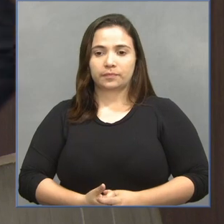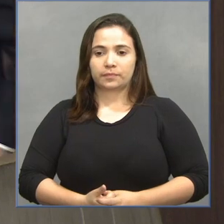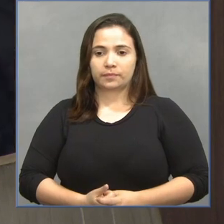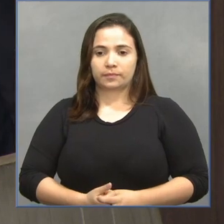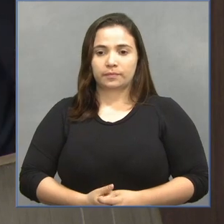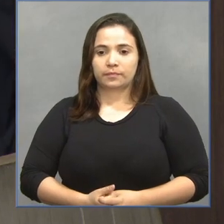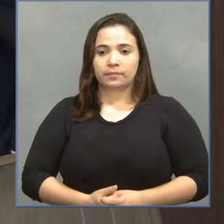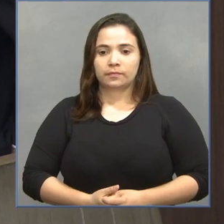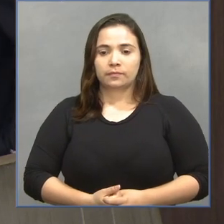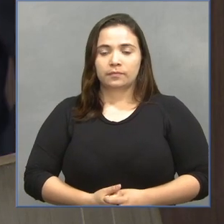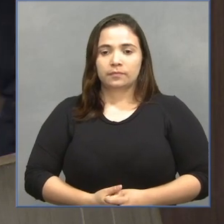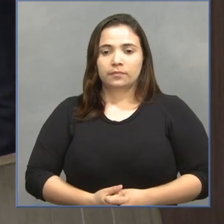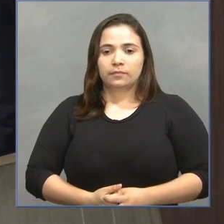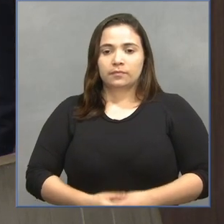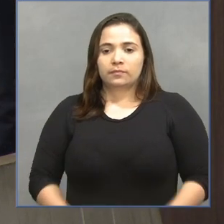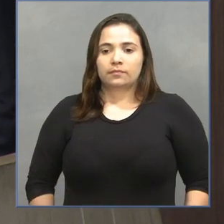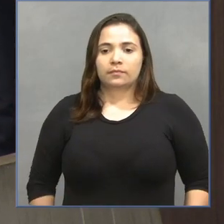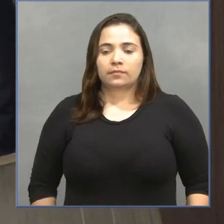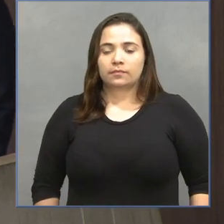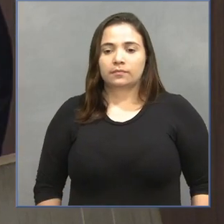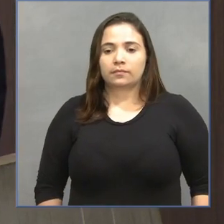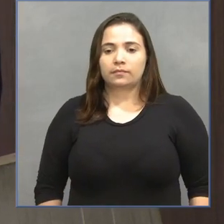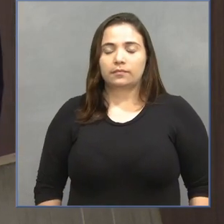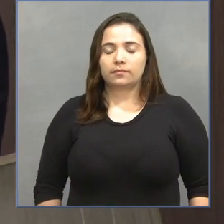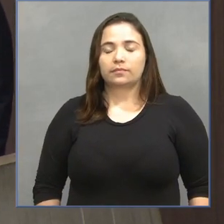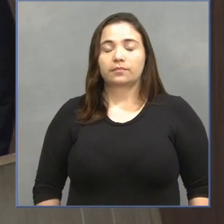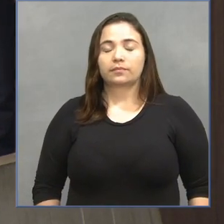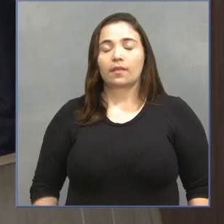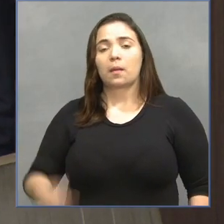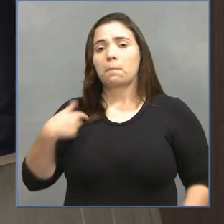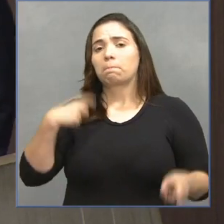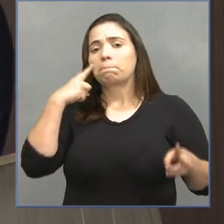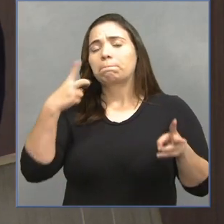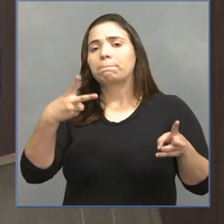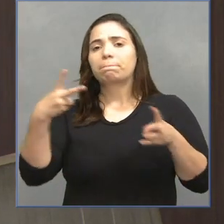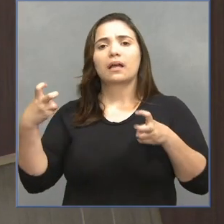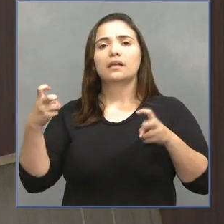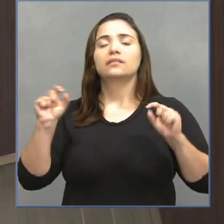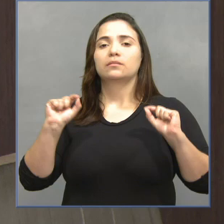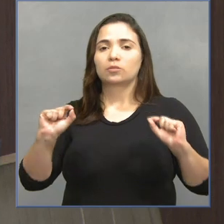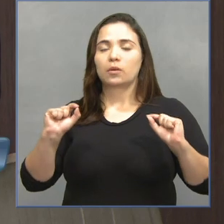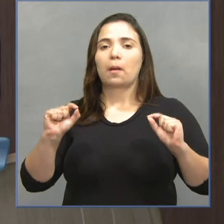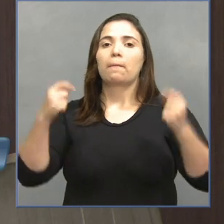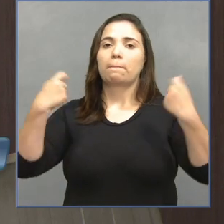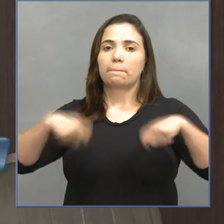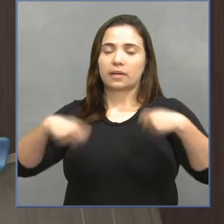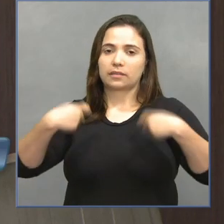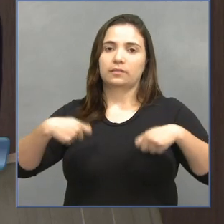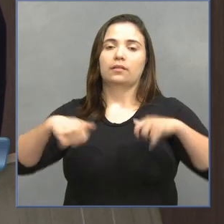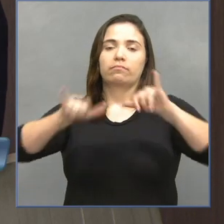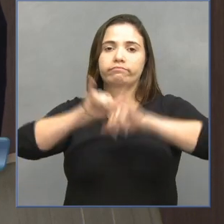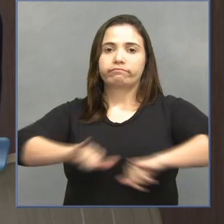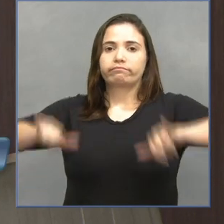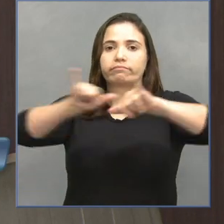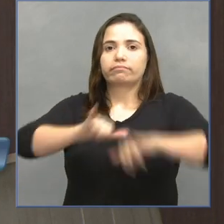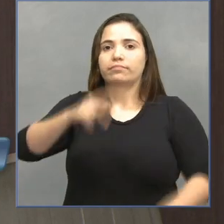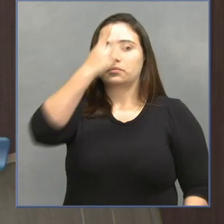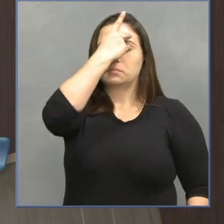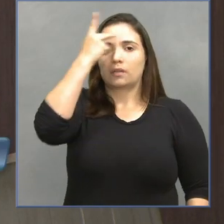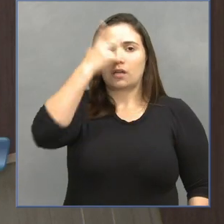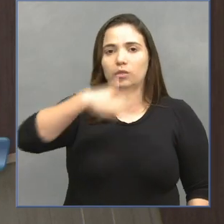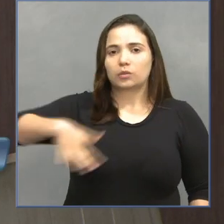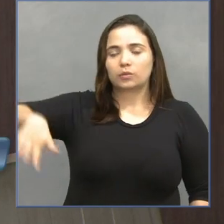Me parece que nós temos aqui uma situação que deve ser informada à população.